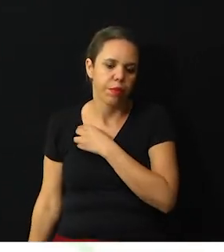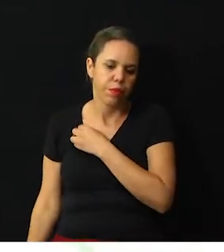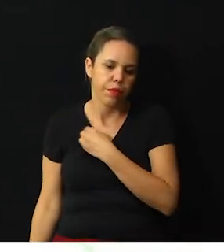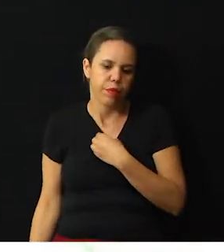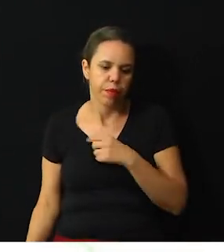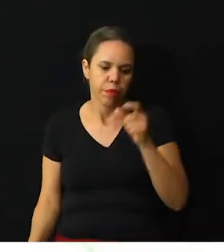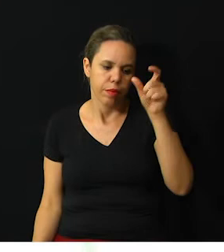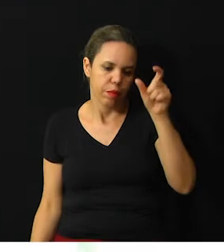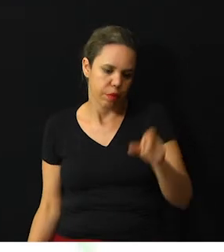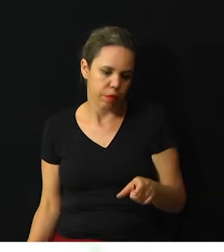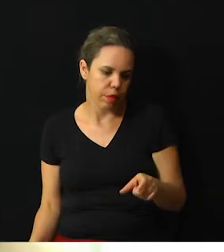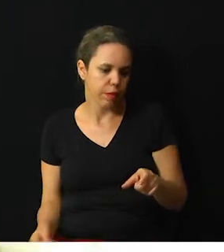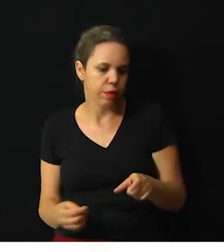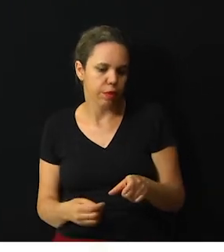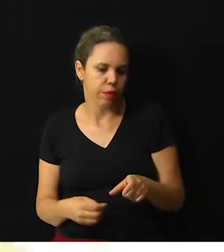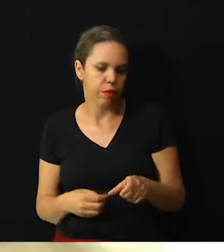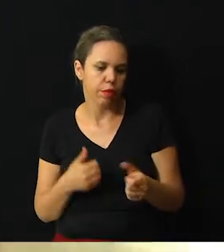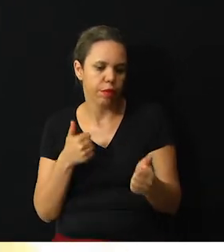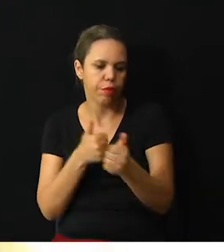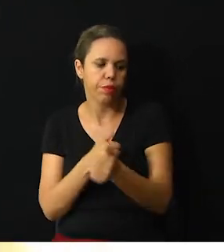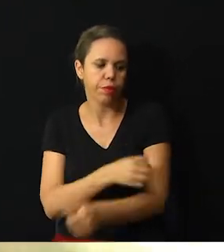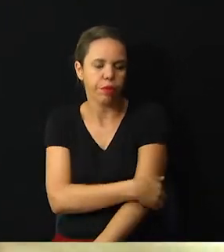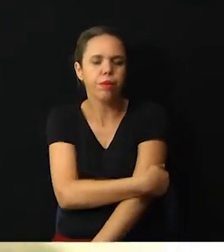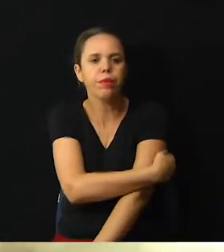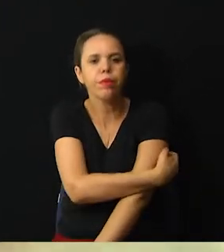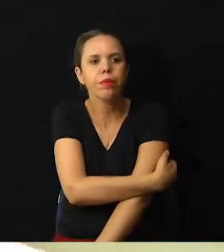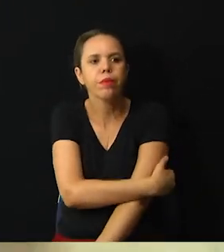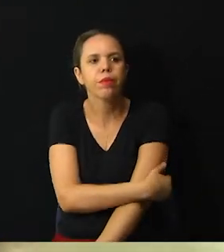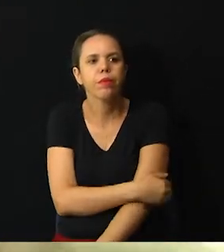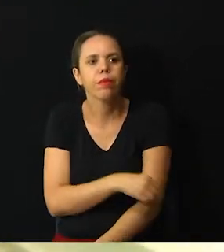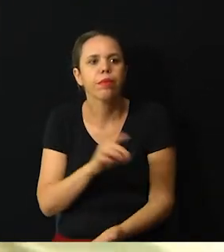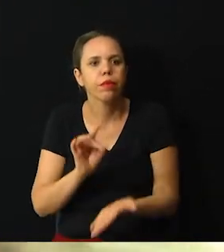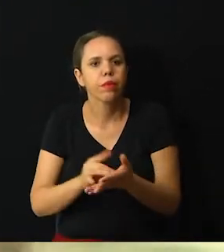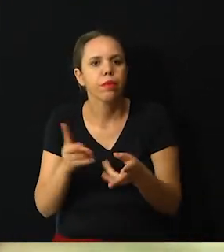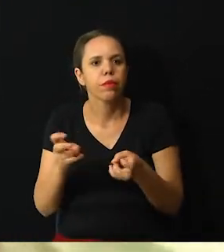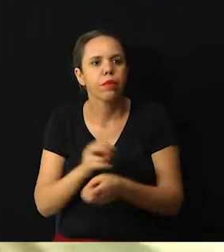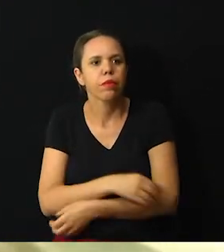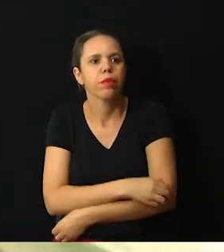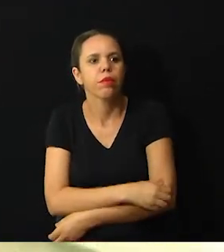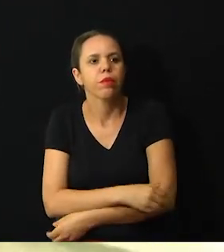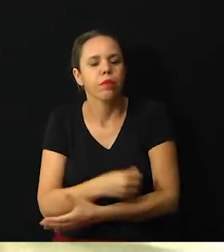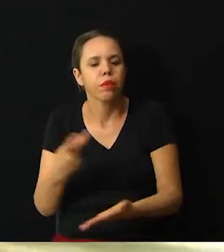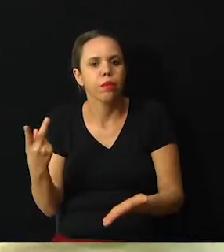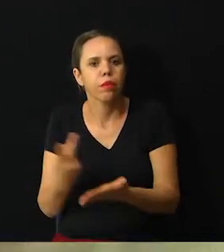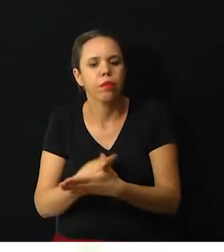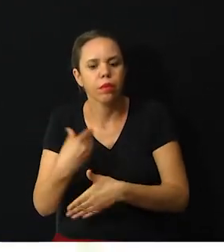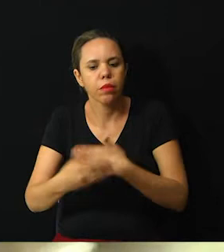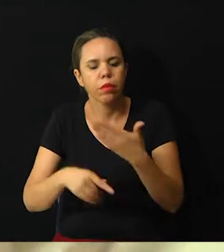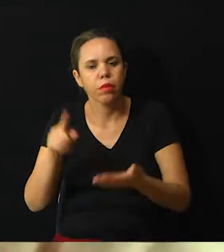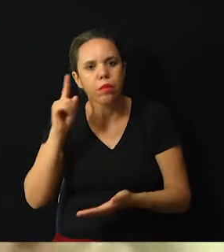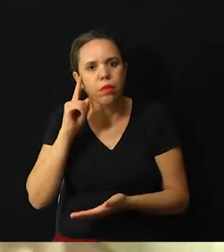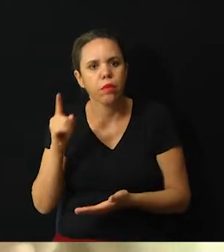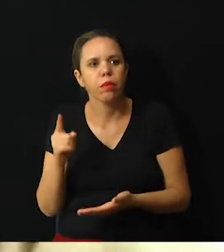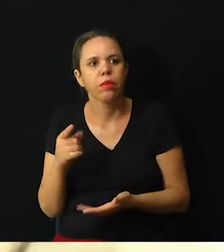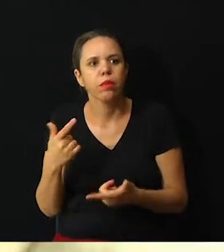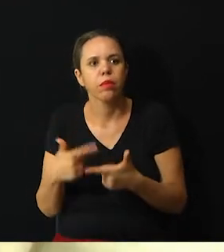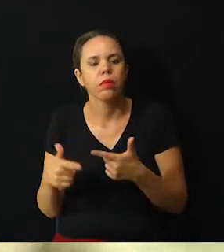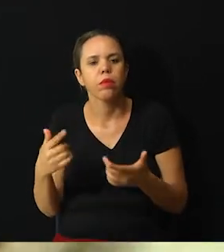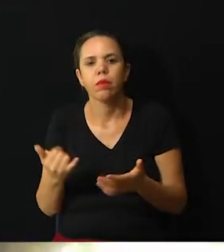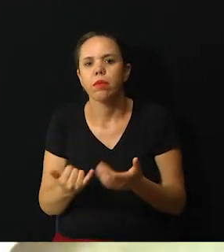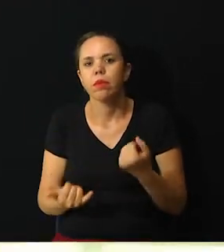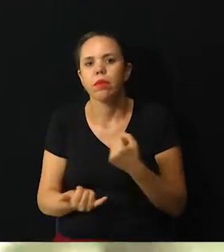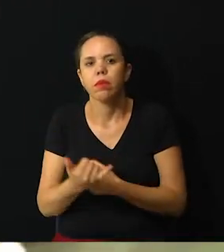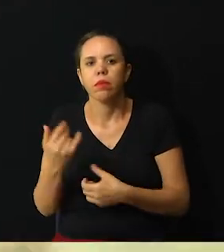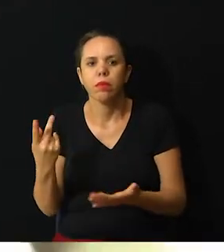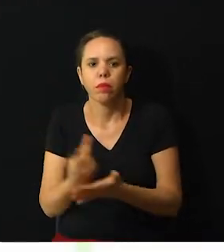Então, tanto a pessoa que é aquele mais próximo, né, que realmente percebe os errinhos do dia a dia, aqueles atos falhos